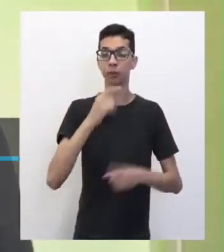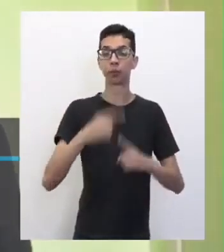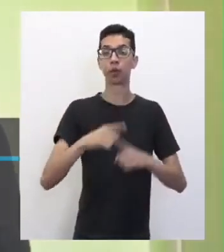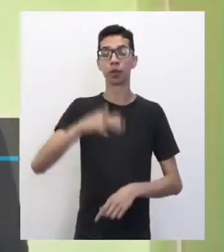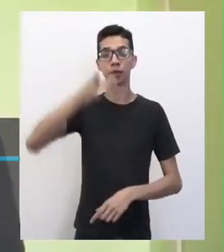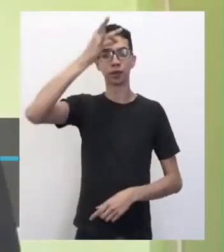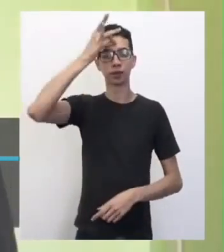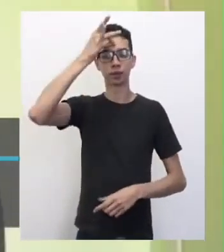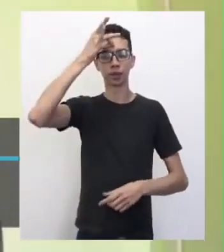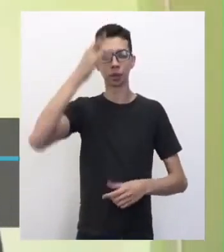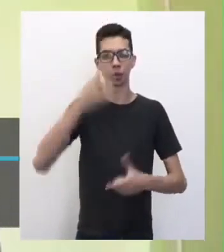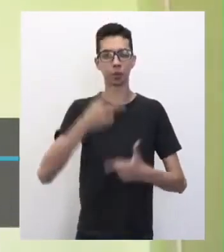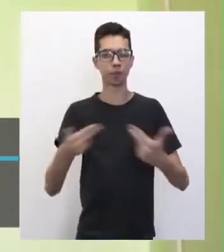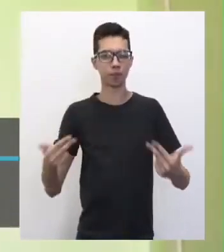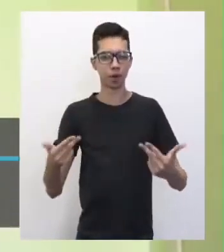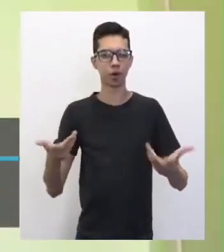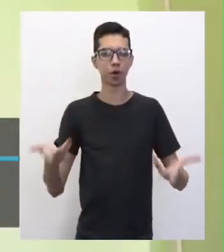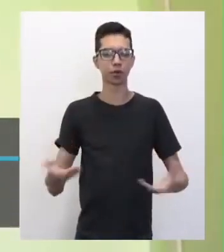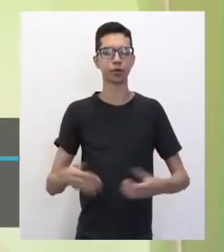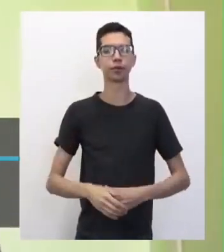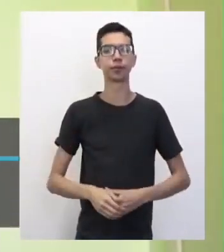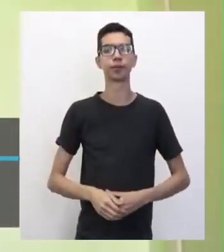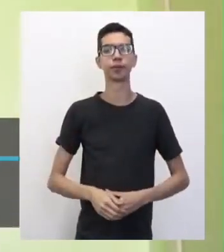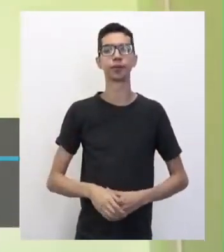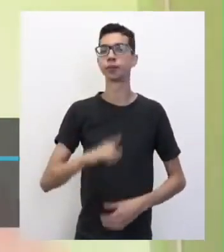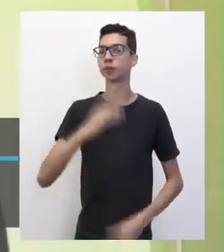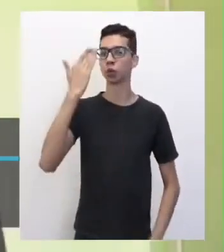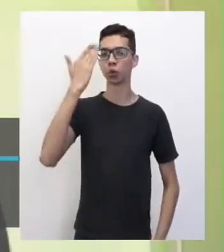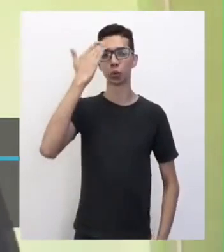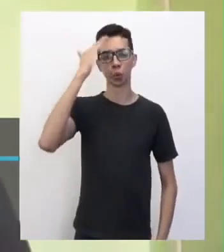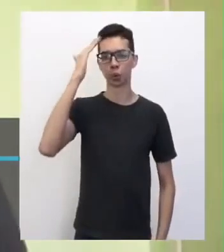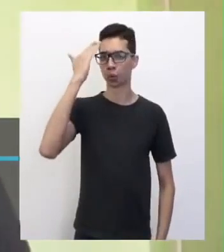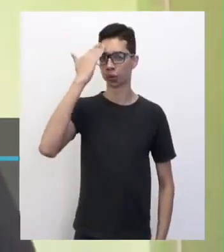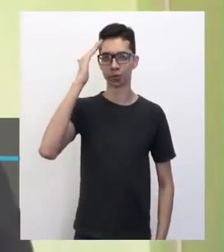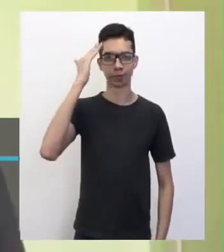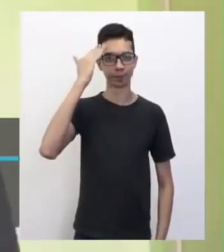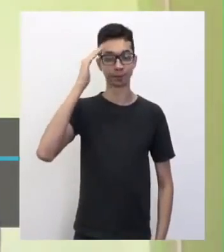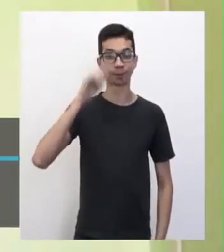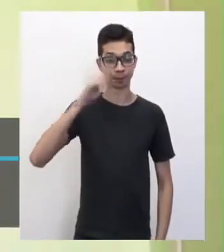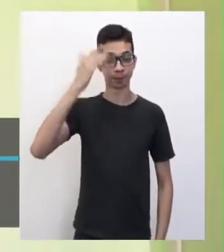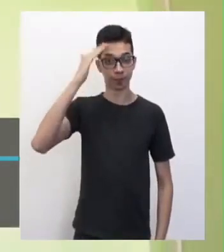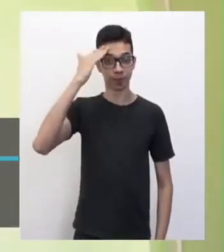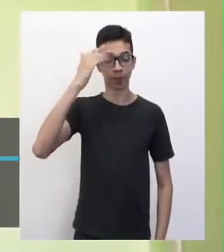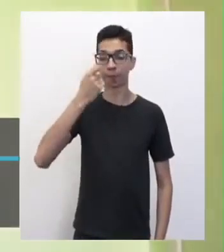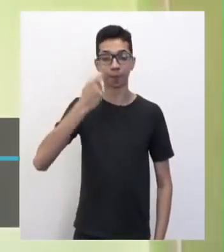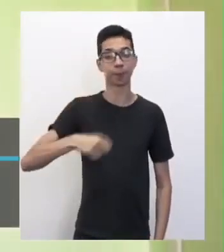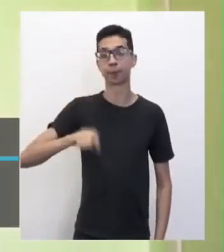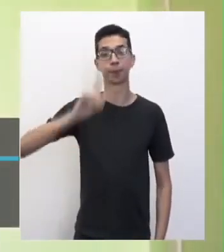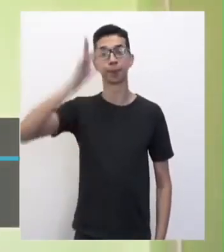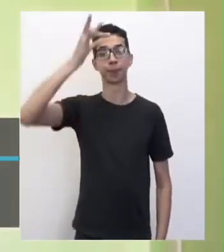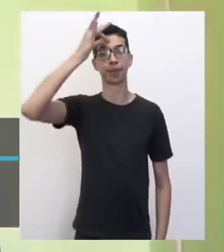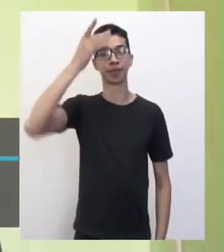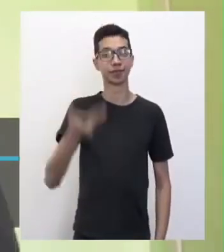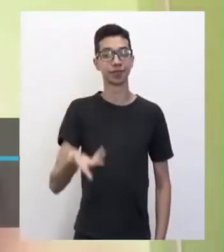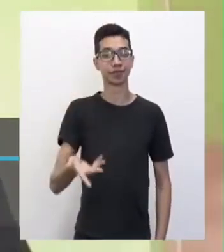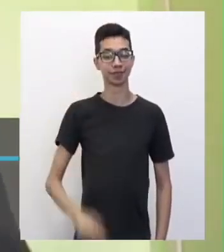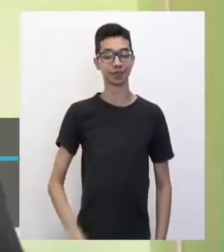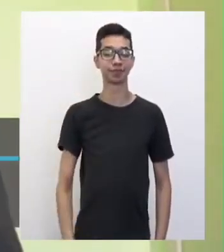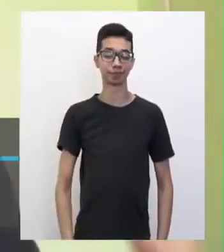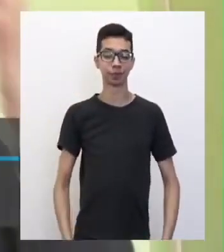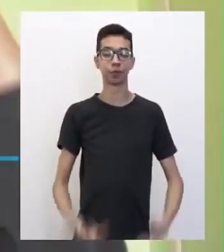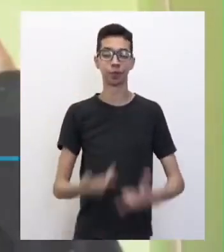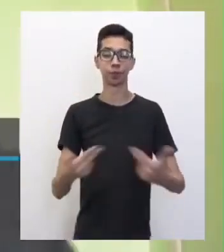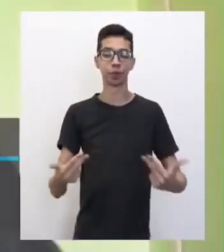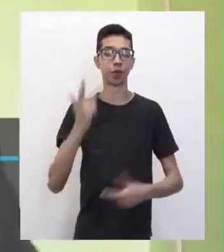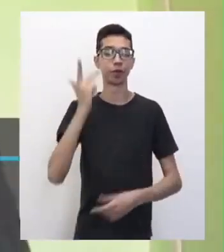alguma coisa, muito provavelmente a gente não entendeu aquilo. Porque se a gente tivesse entendido, a gente não ia precisar decorar. Ia ser algo